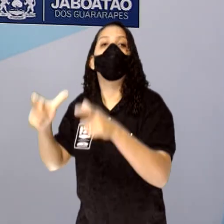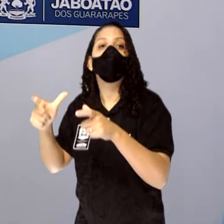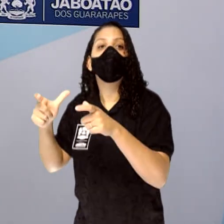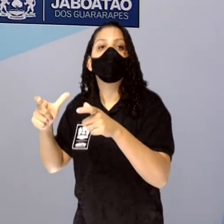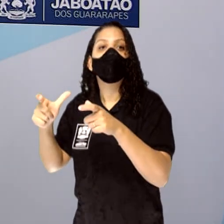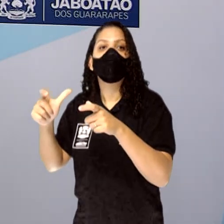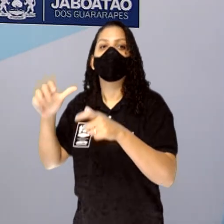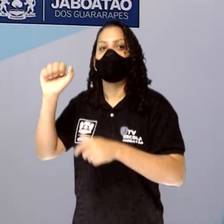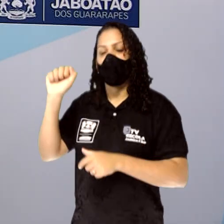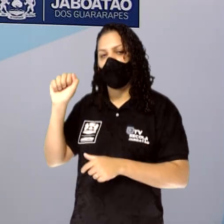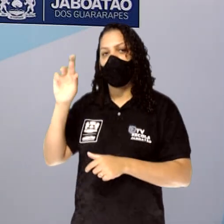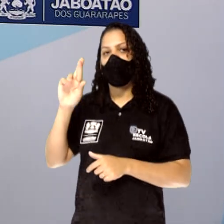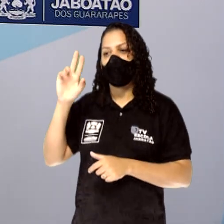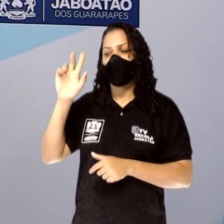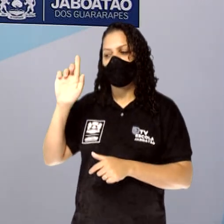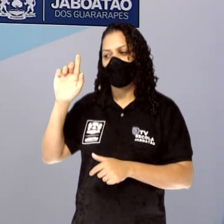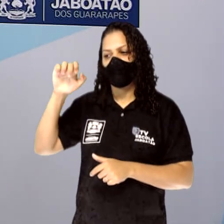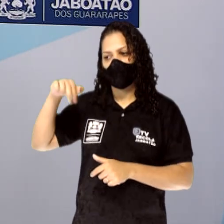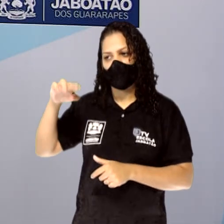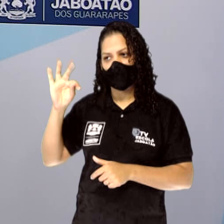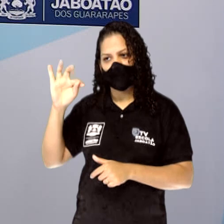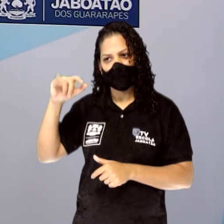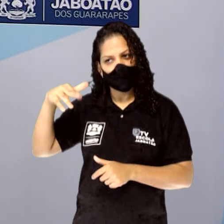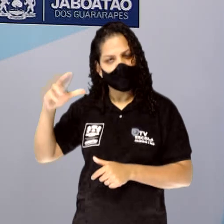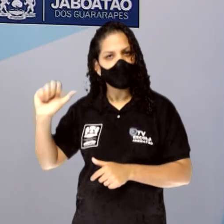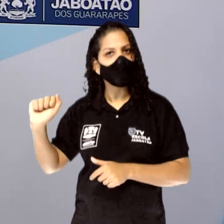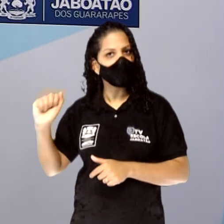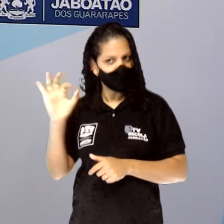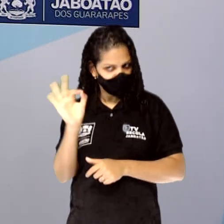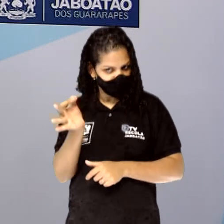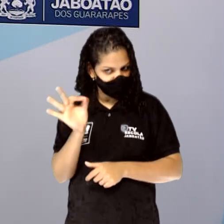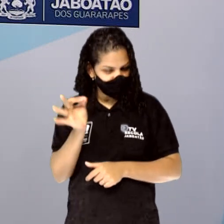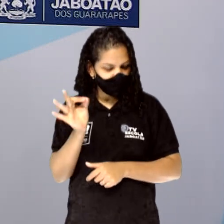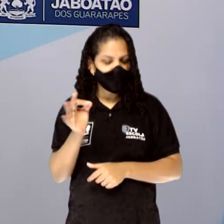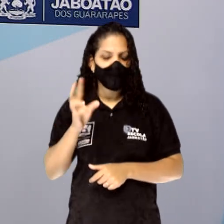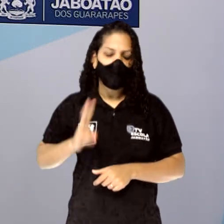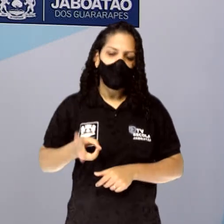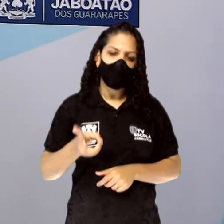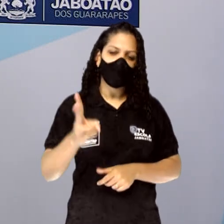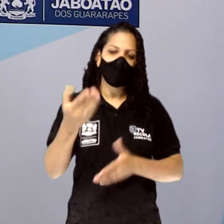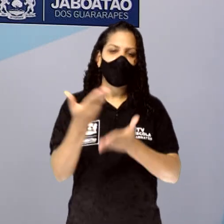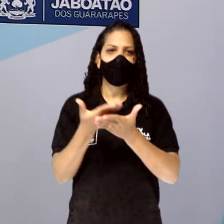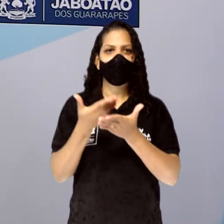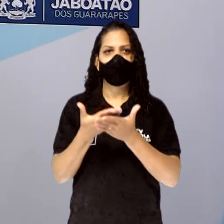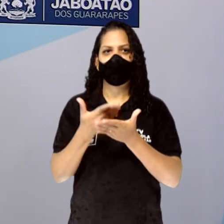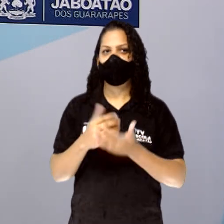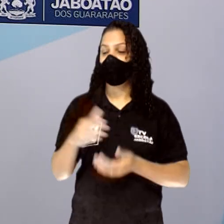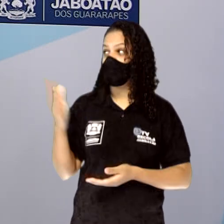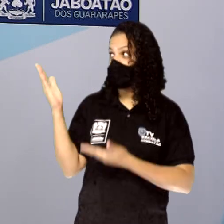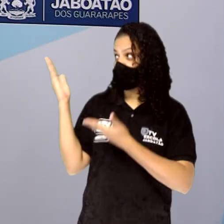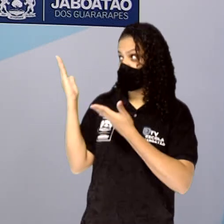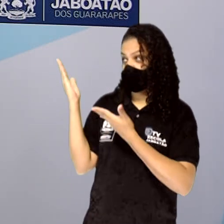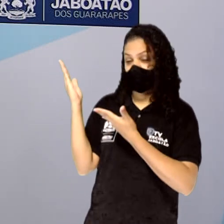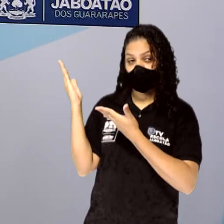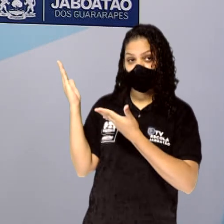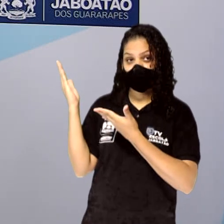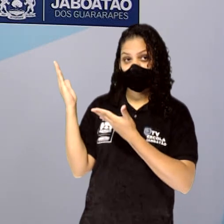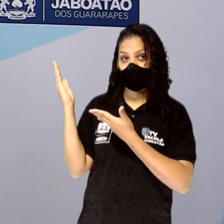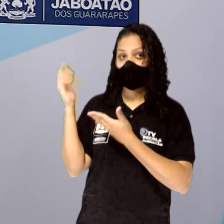são argentinas. Tudo bem? Vamos continuar a nossa aula.